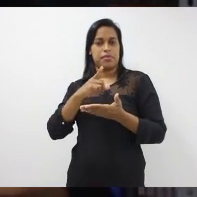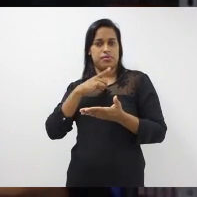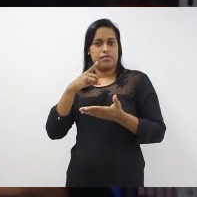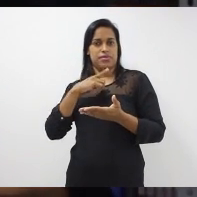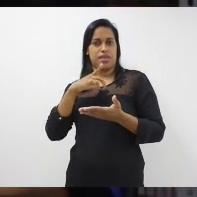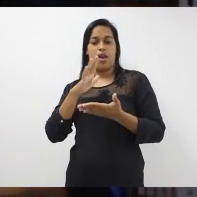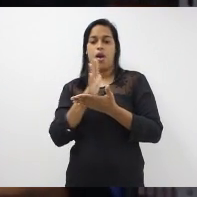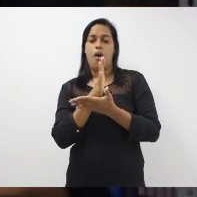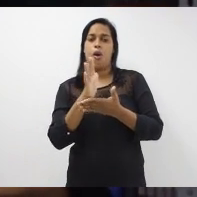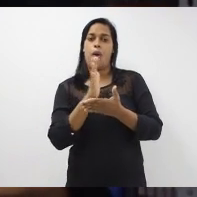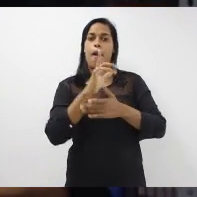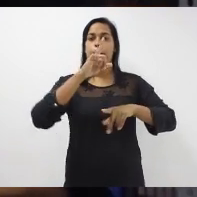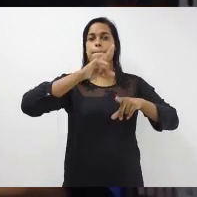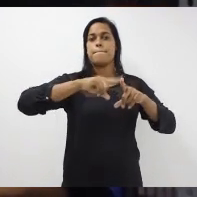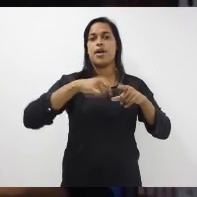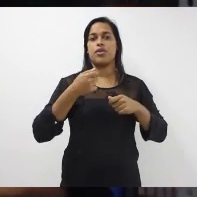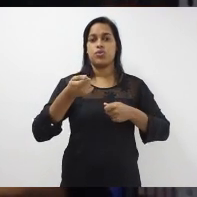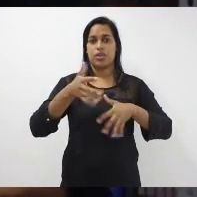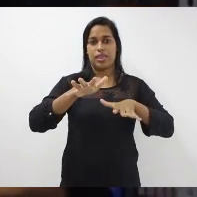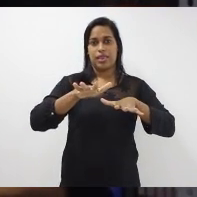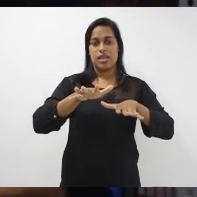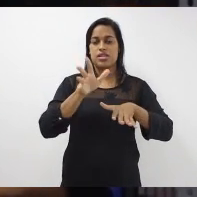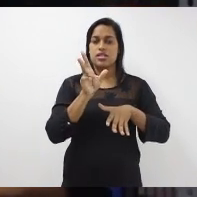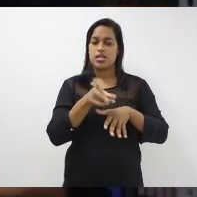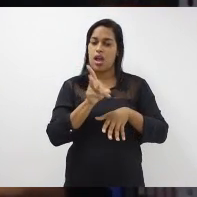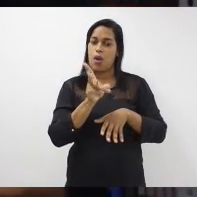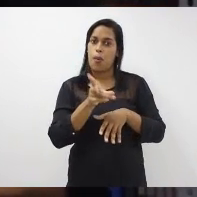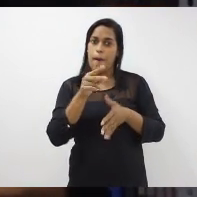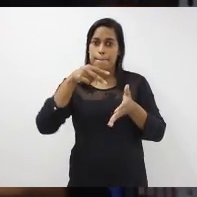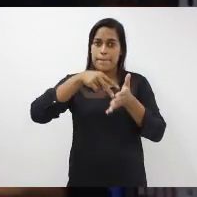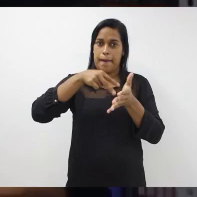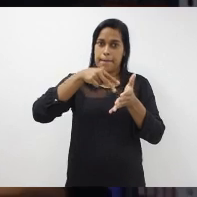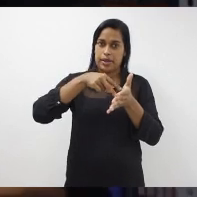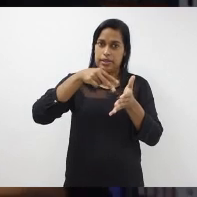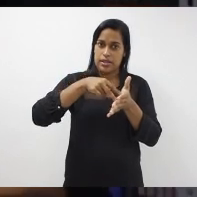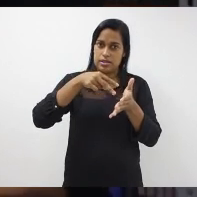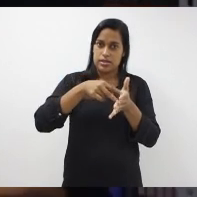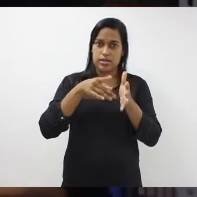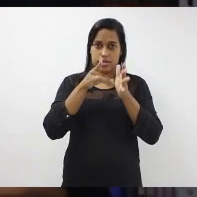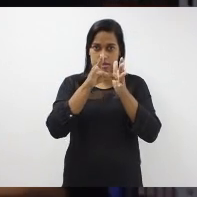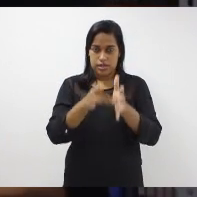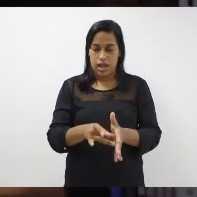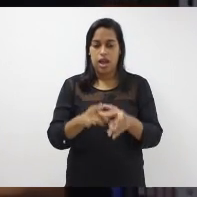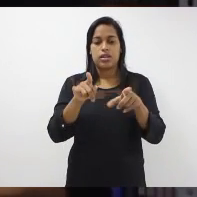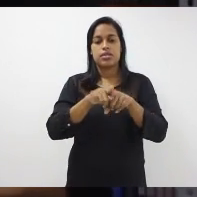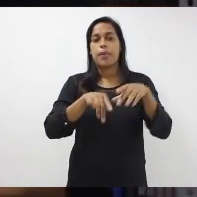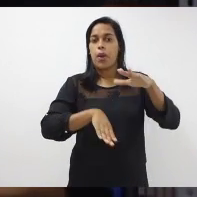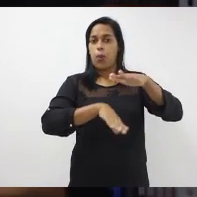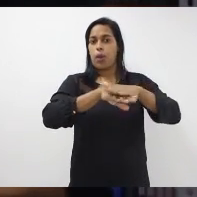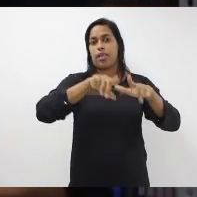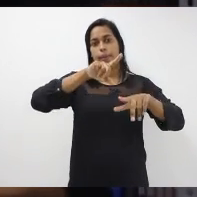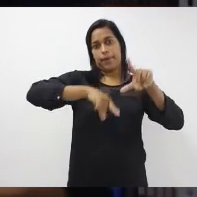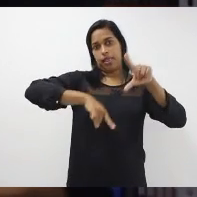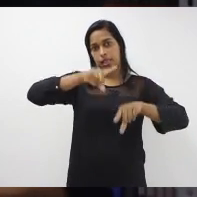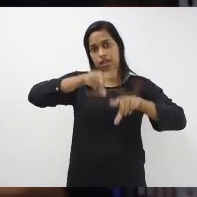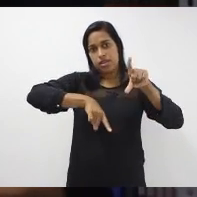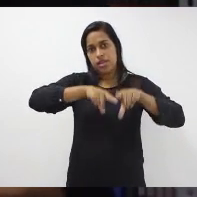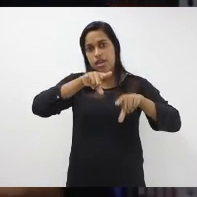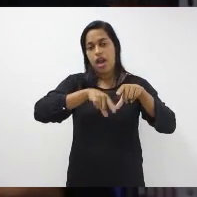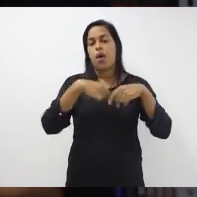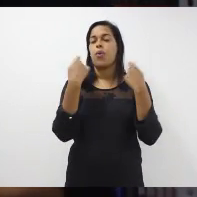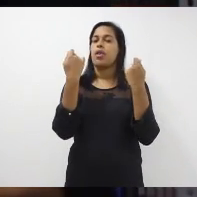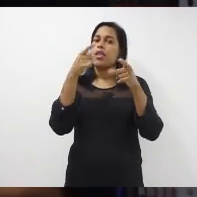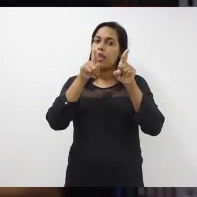de manutenção ou de armazenamento, que vão ser os custos relativos ao processo de guarda do material e que começam a ser apurados assim